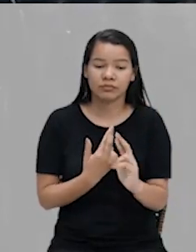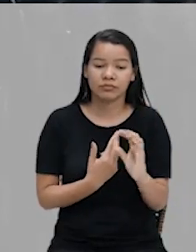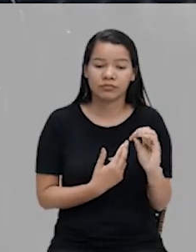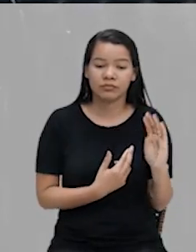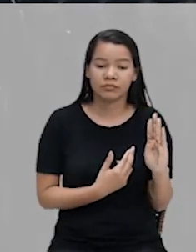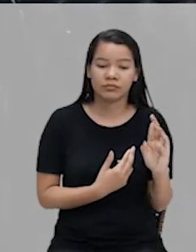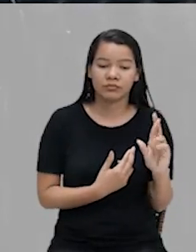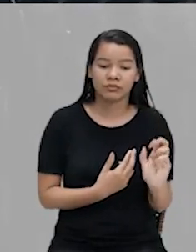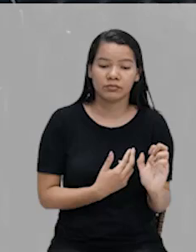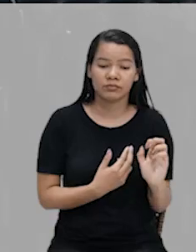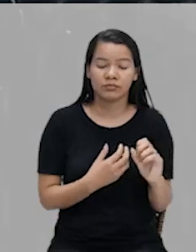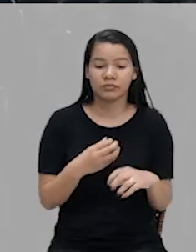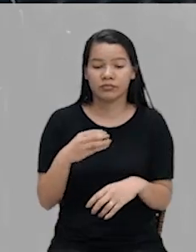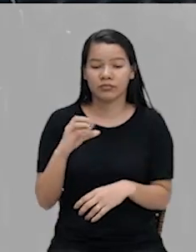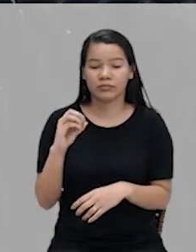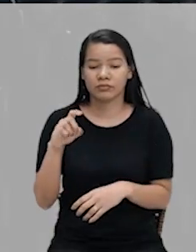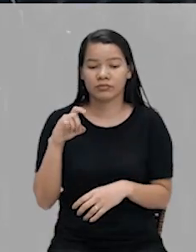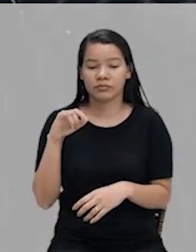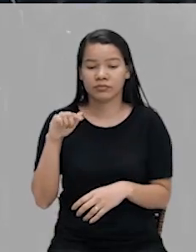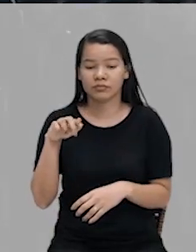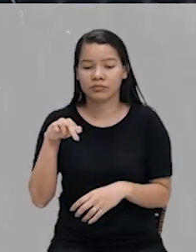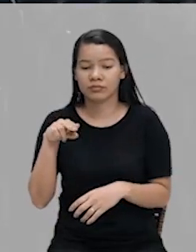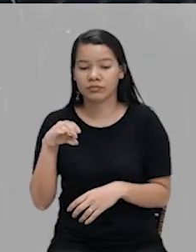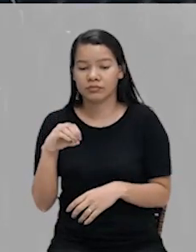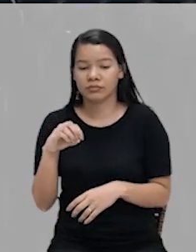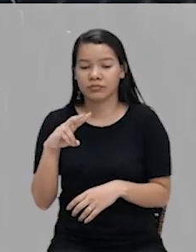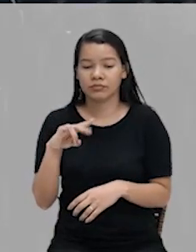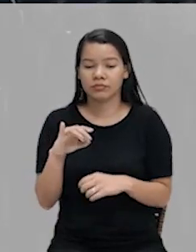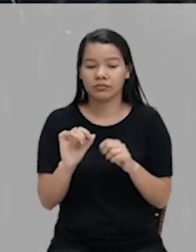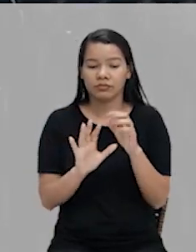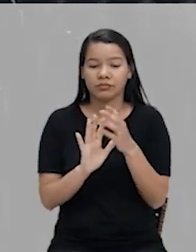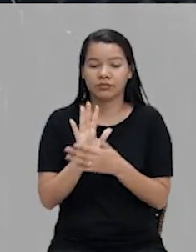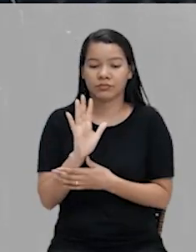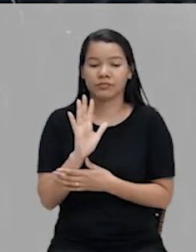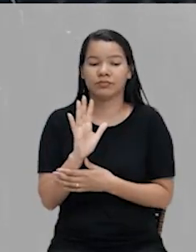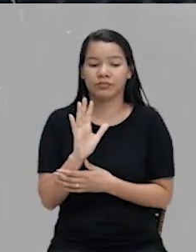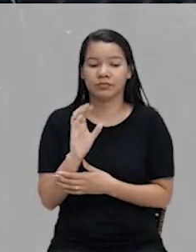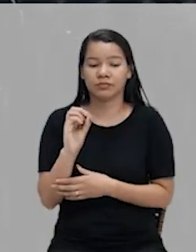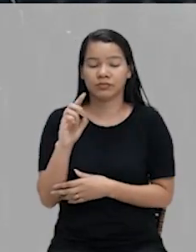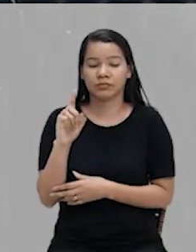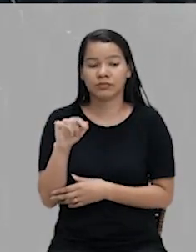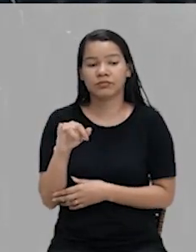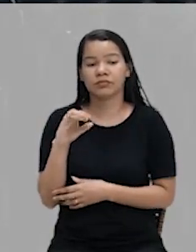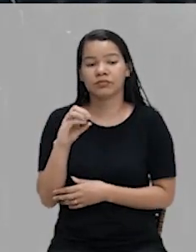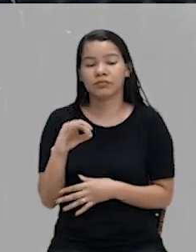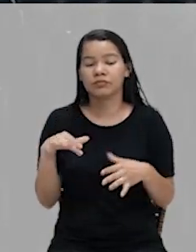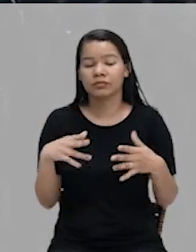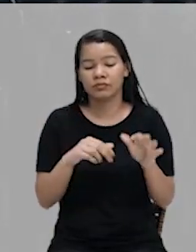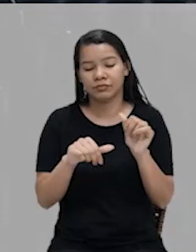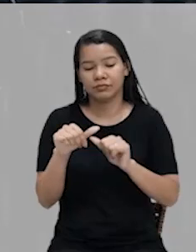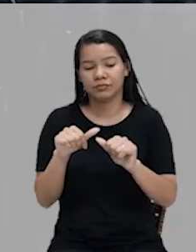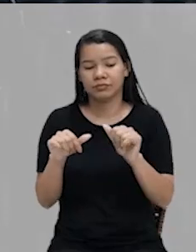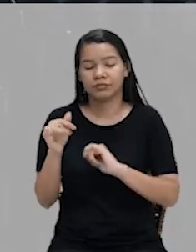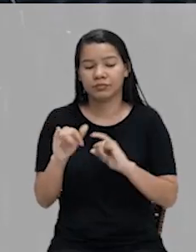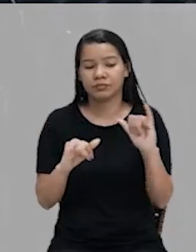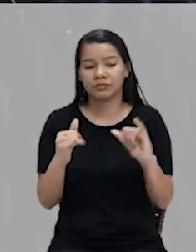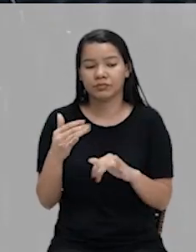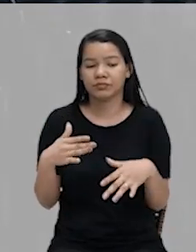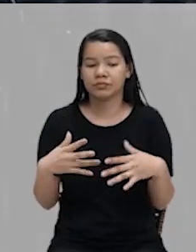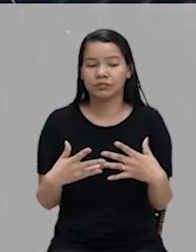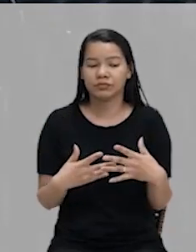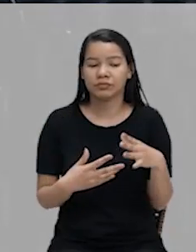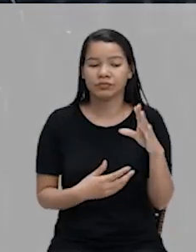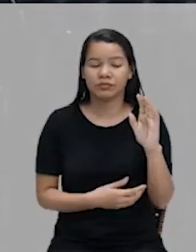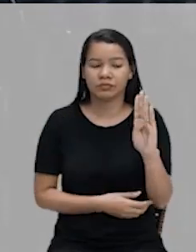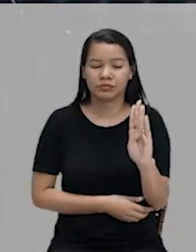que vai gerar um óxido responsável por esse escurecimento. Transformação química. Então, o derretimento do